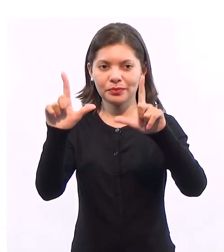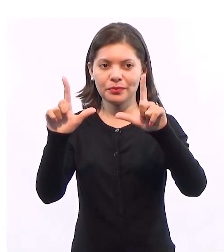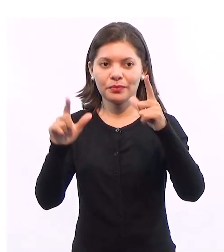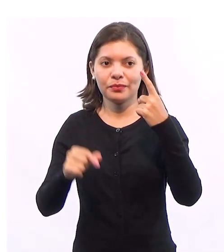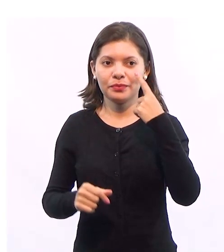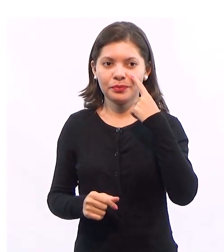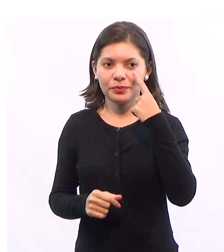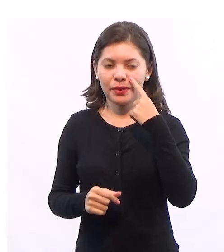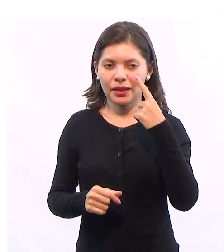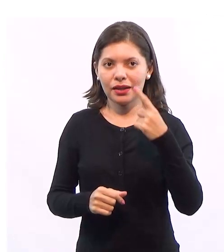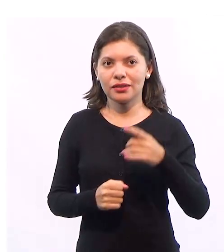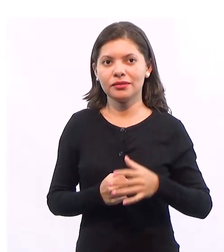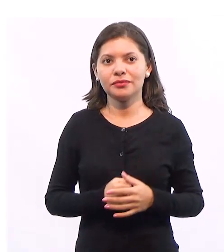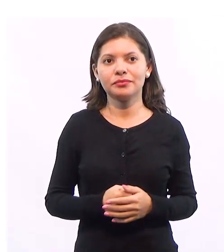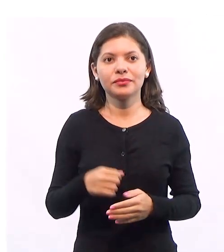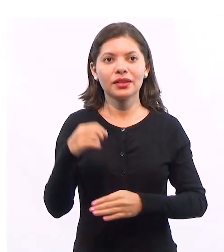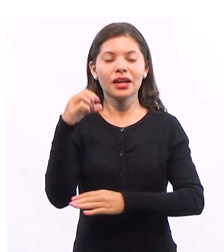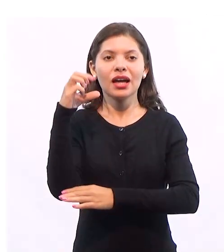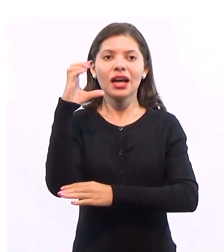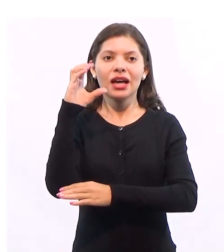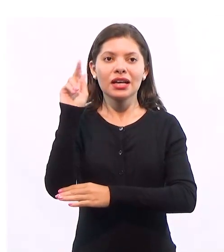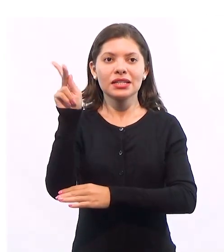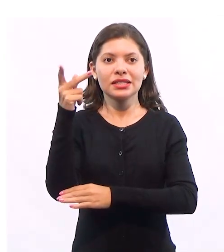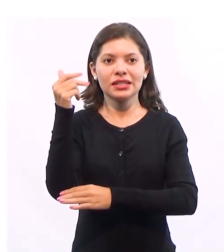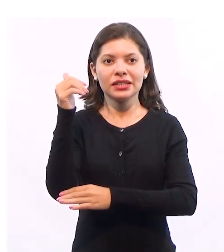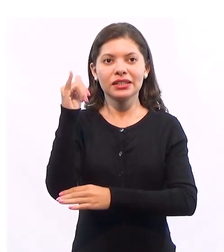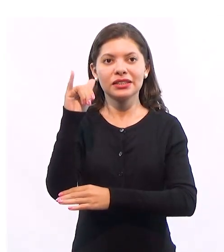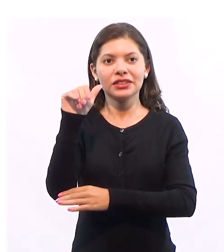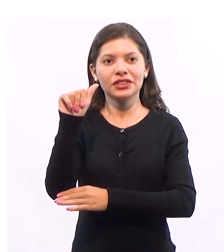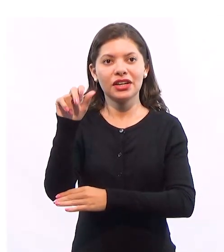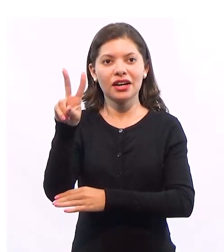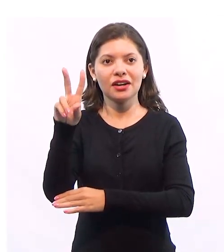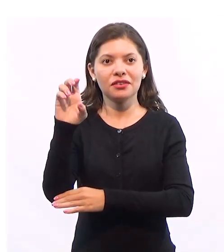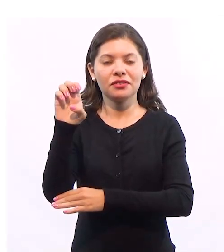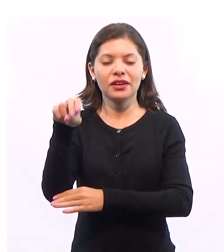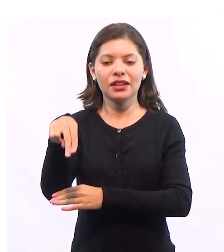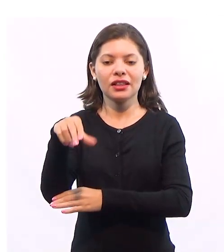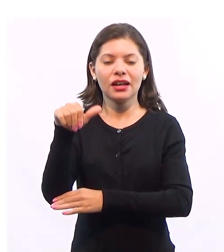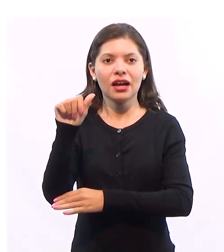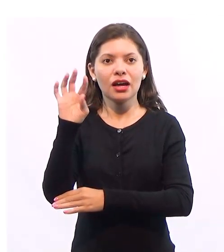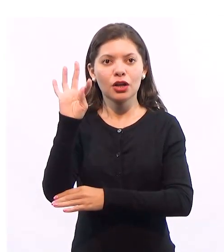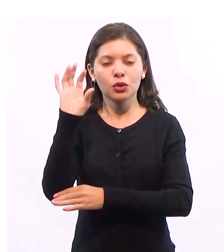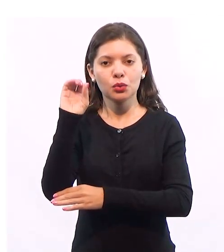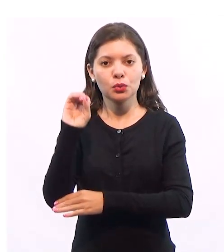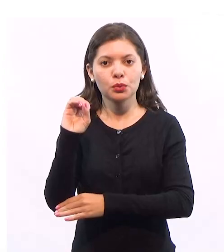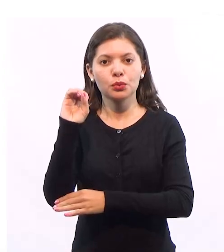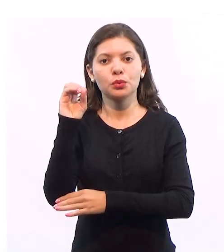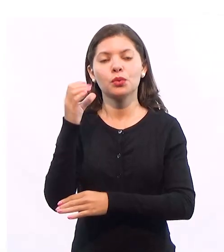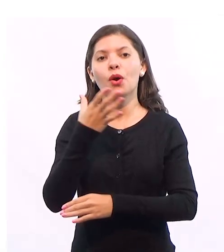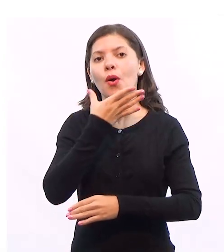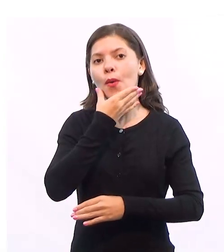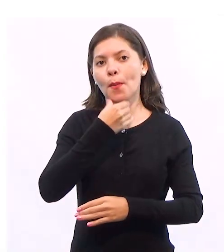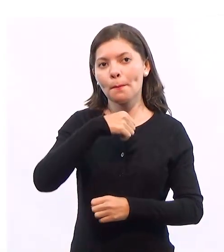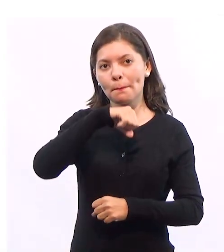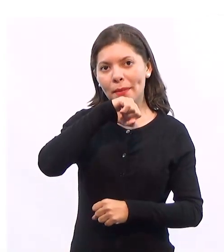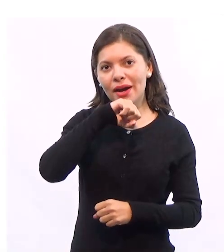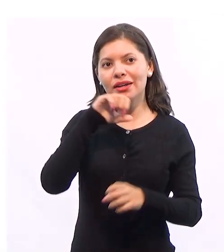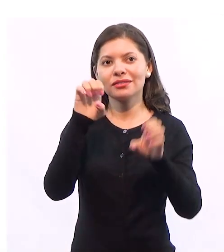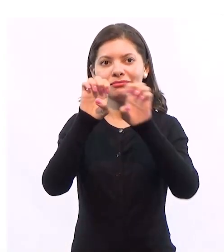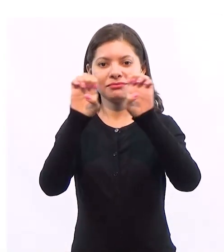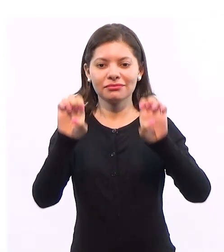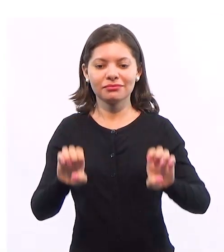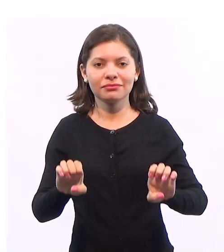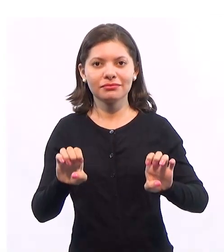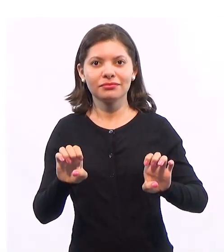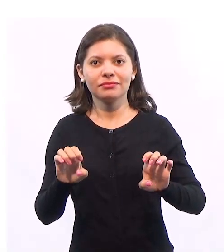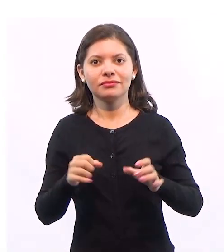Olha lá. Segundo Chiavenato, o pai da administração moderna, né? Chiavenato, é com o estruturalismo que